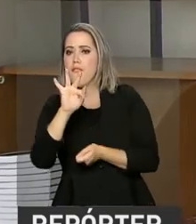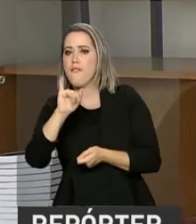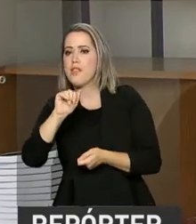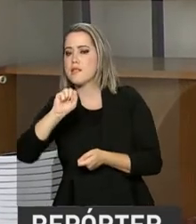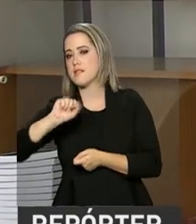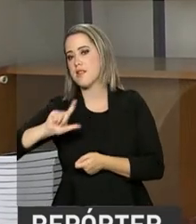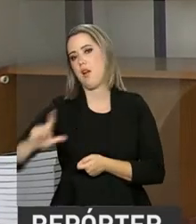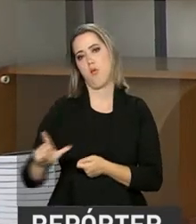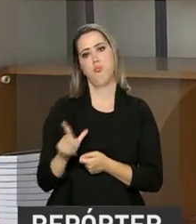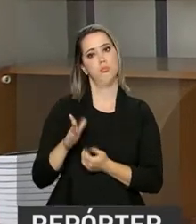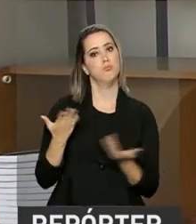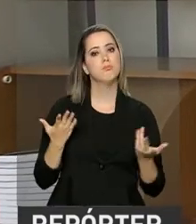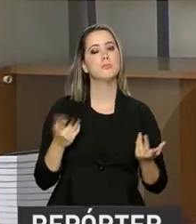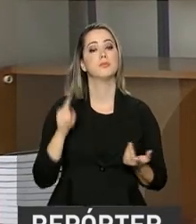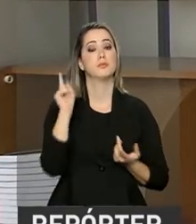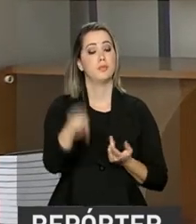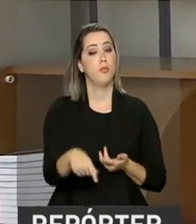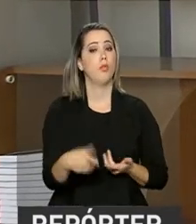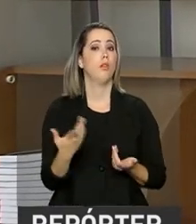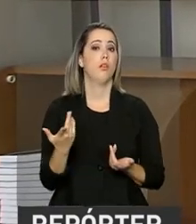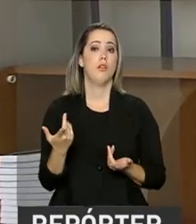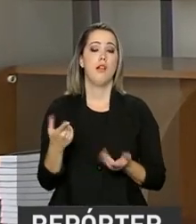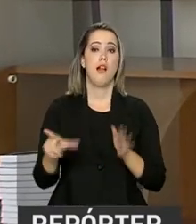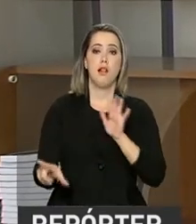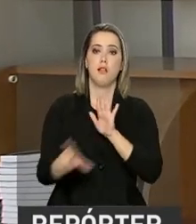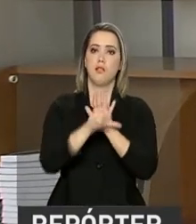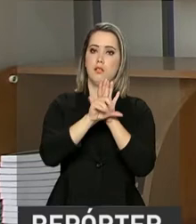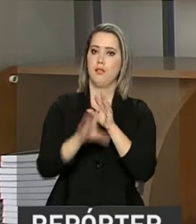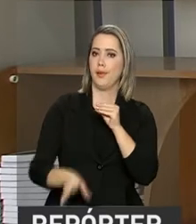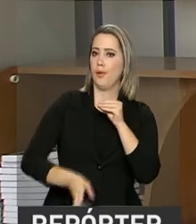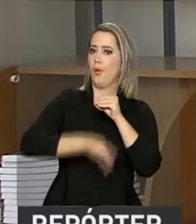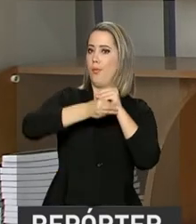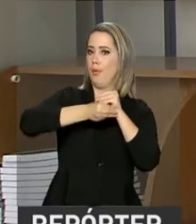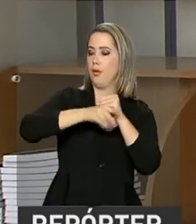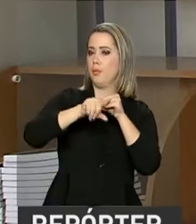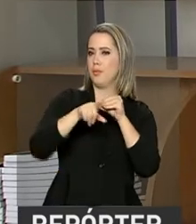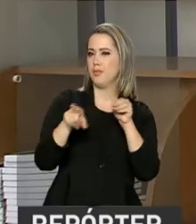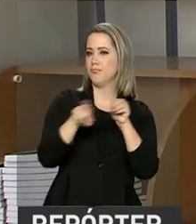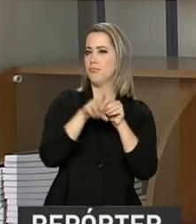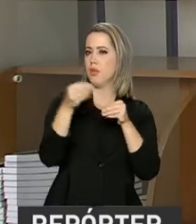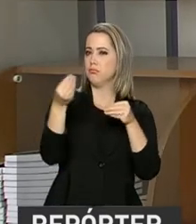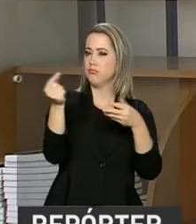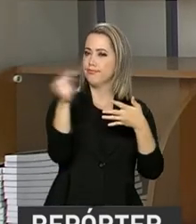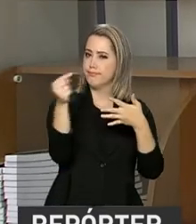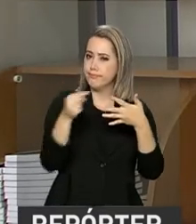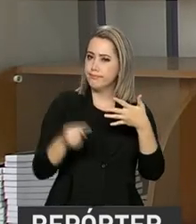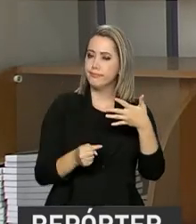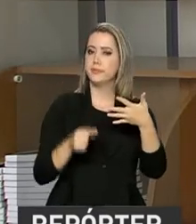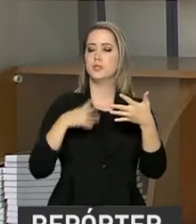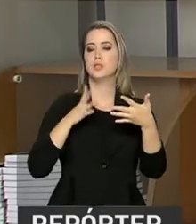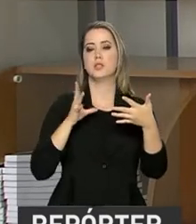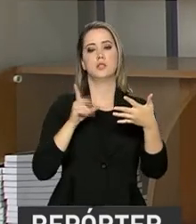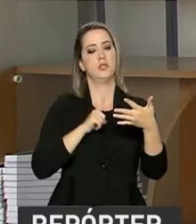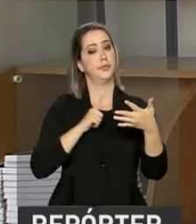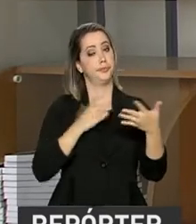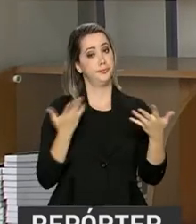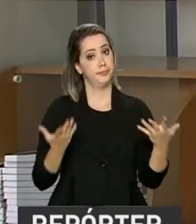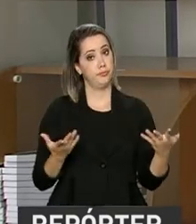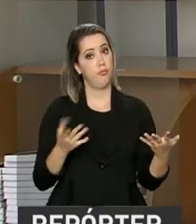que na própria lei complementar e na sua regulamentação se estabelecem